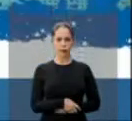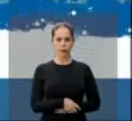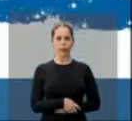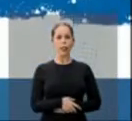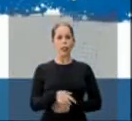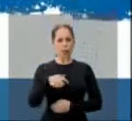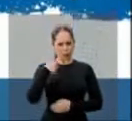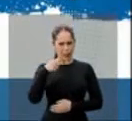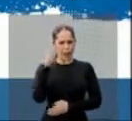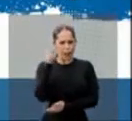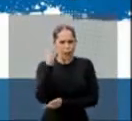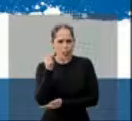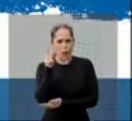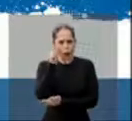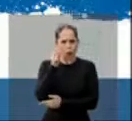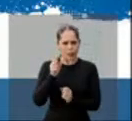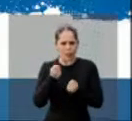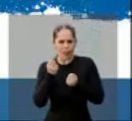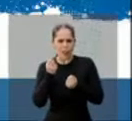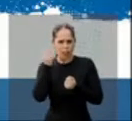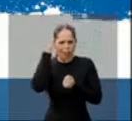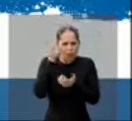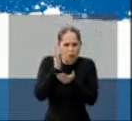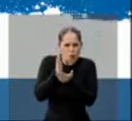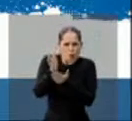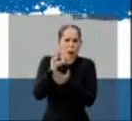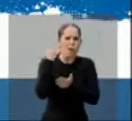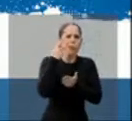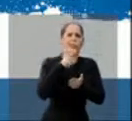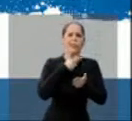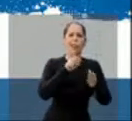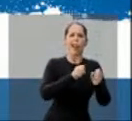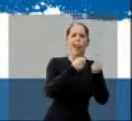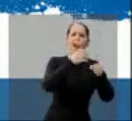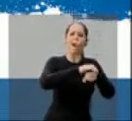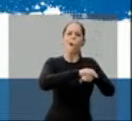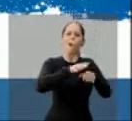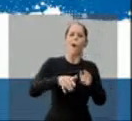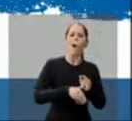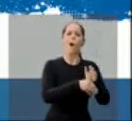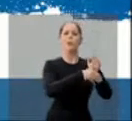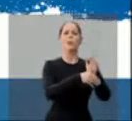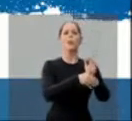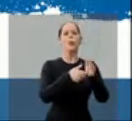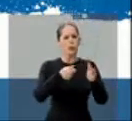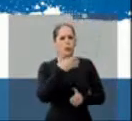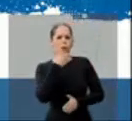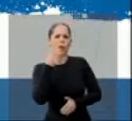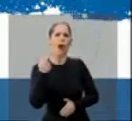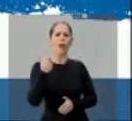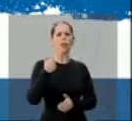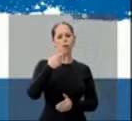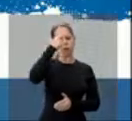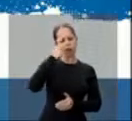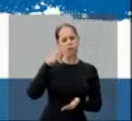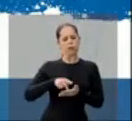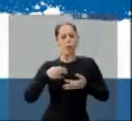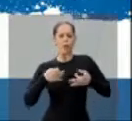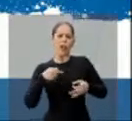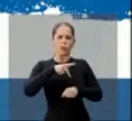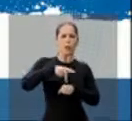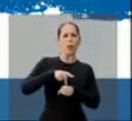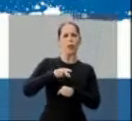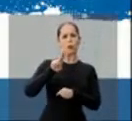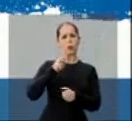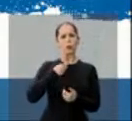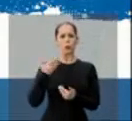É preciso ter firmeza para defender ideais com a política arrebentada pela corrupção. Tem que valer a pena ser honesto nesse país.